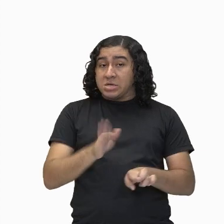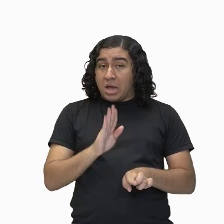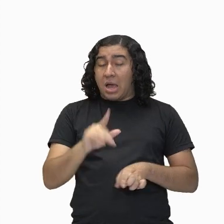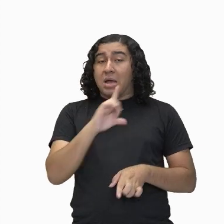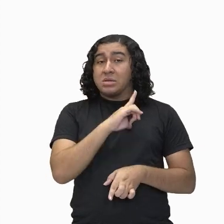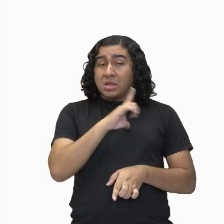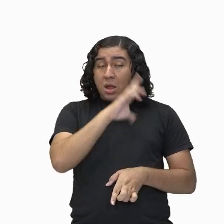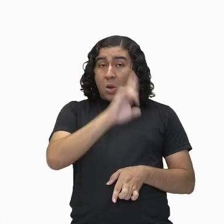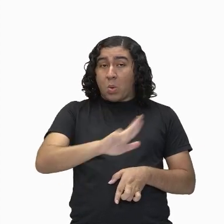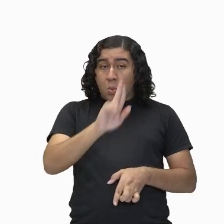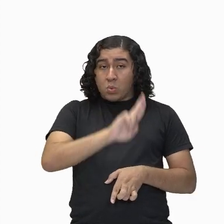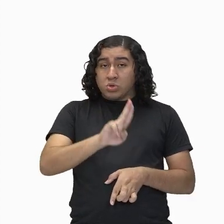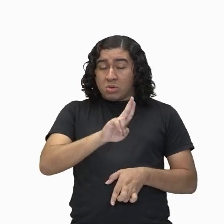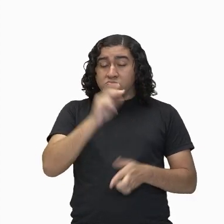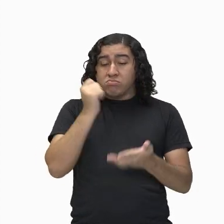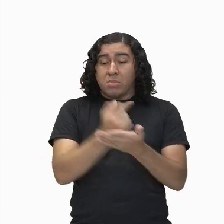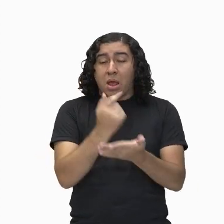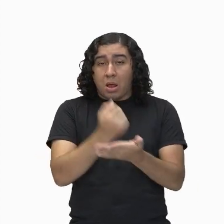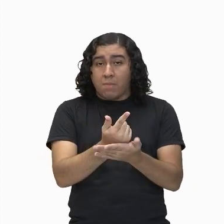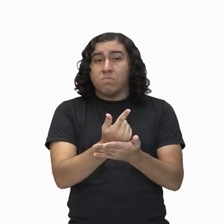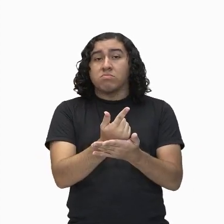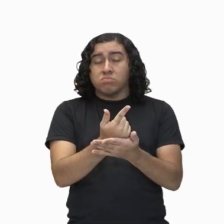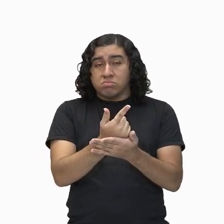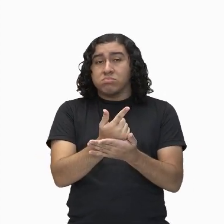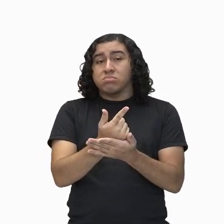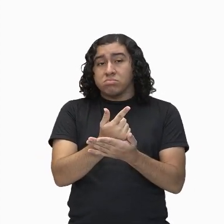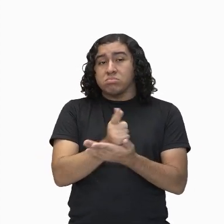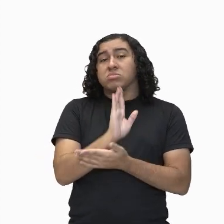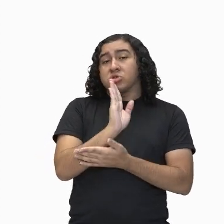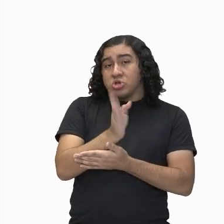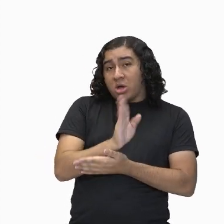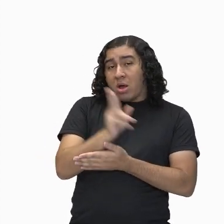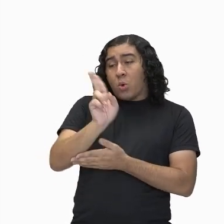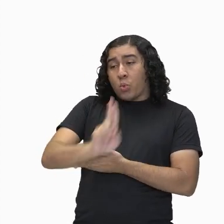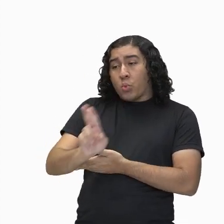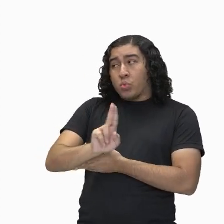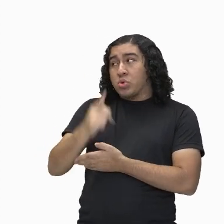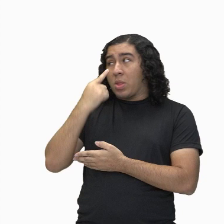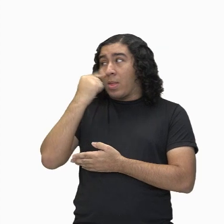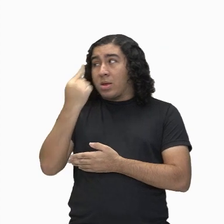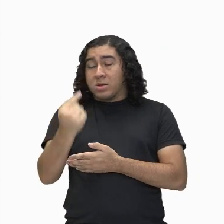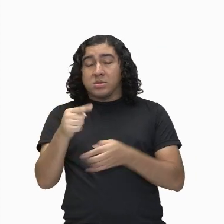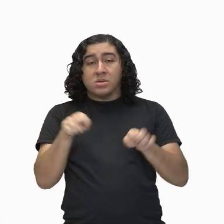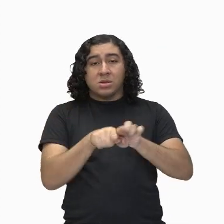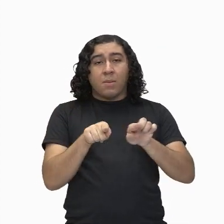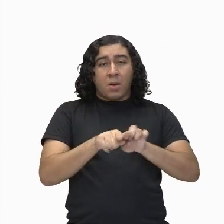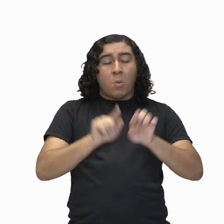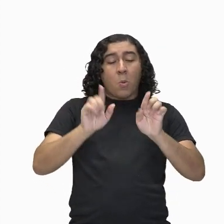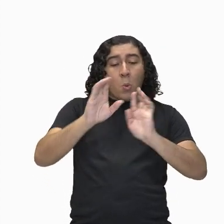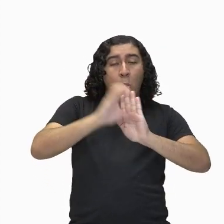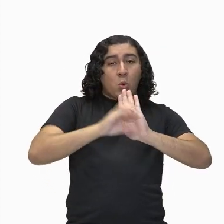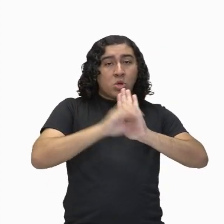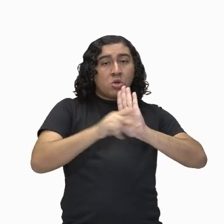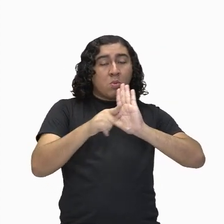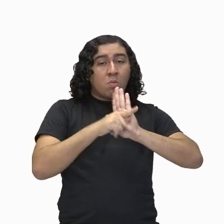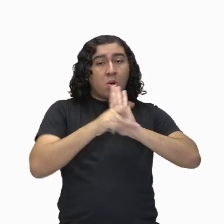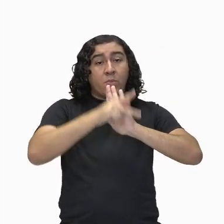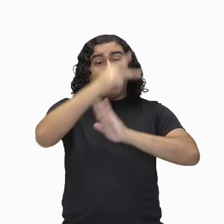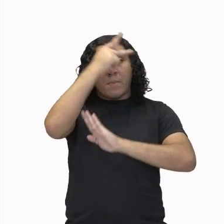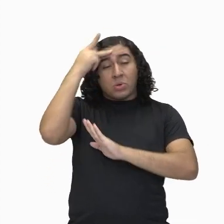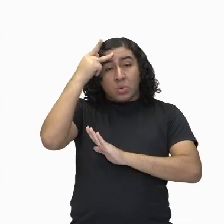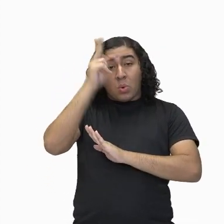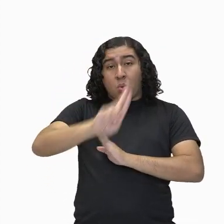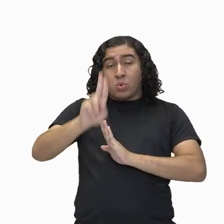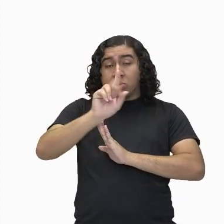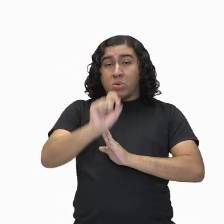já sou um consumidor. Não é verdade? Então, a definição do indivíduo, a partir do quê?